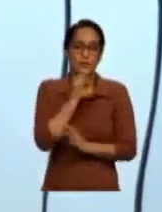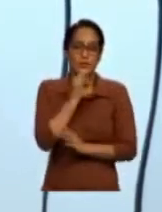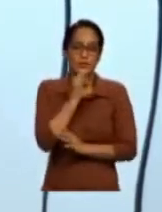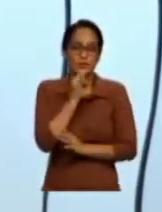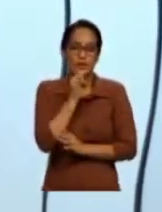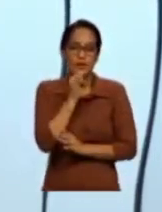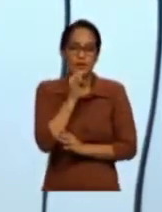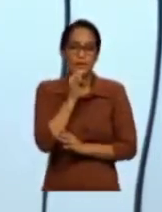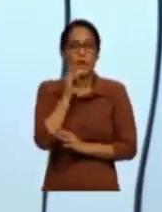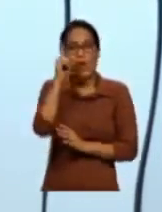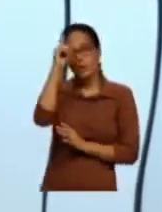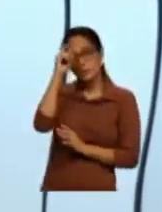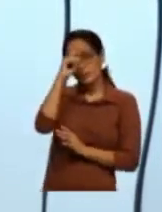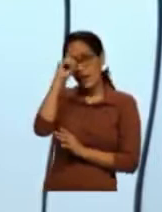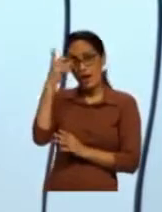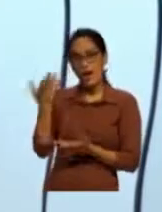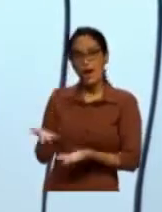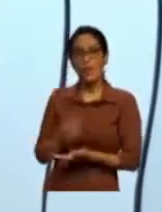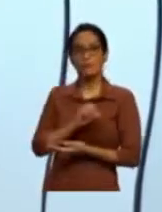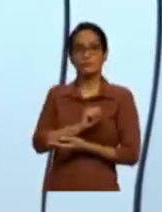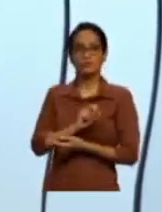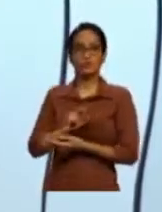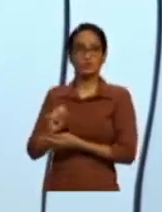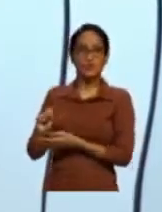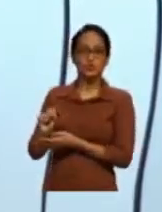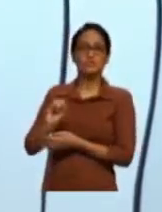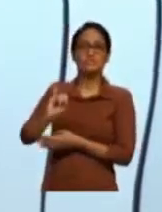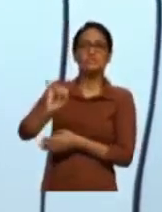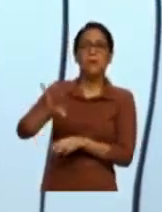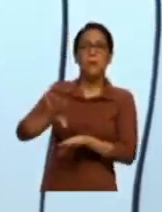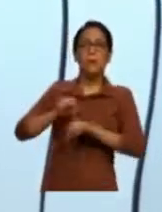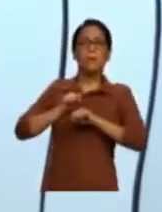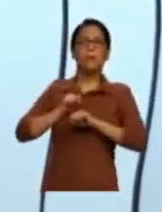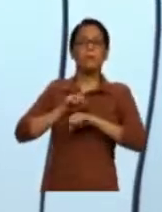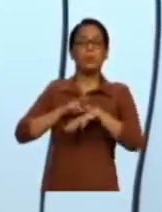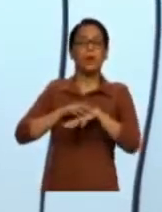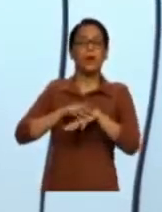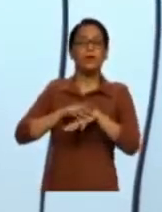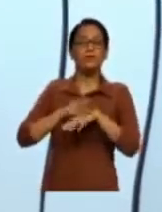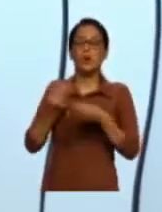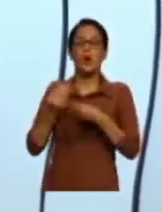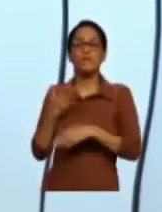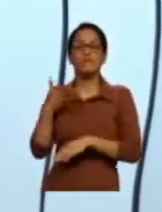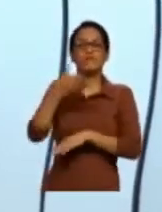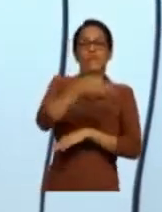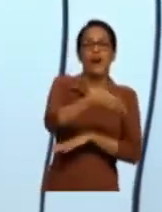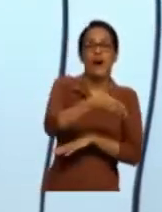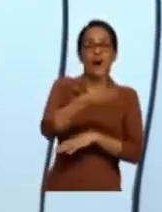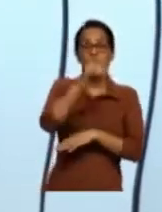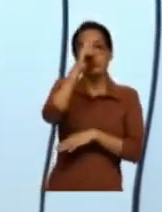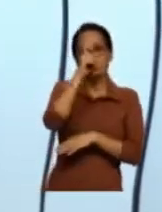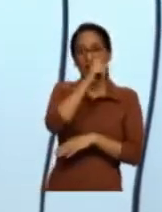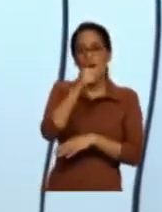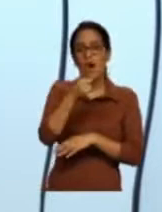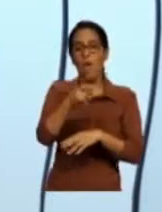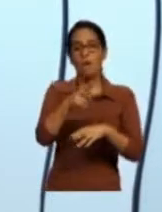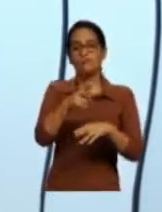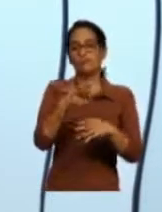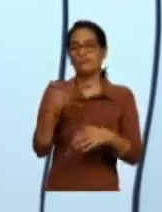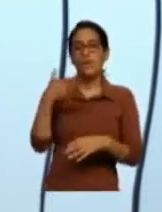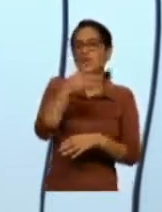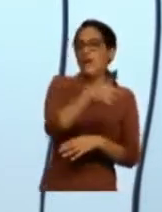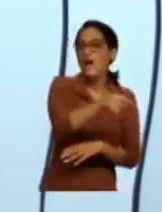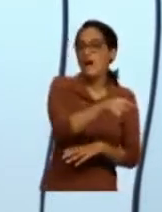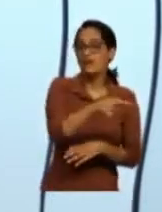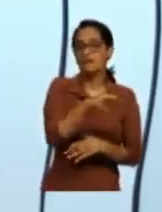acesso a uma rede de saúde. Se a pessoa ela contraiu uma doença, ela não vai, por algum motivo, para ter esse